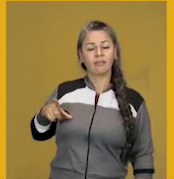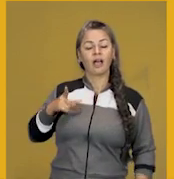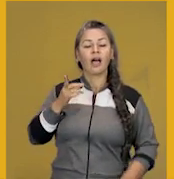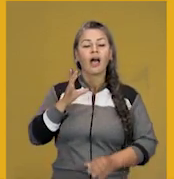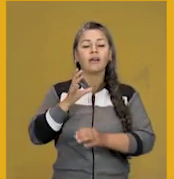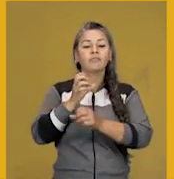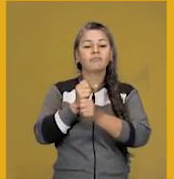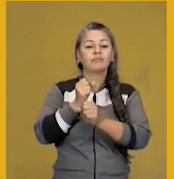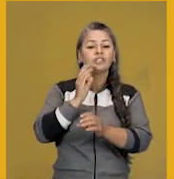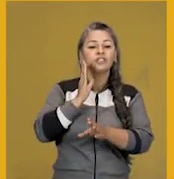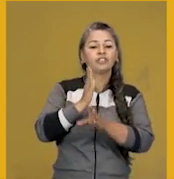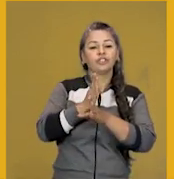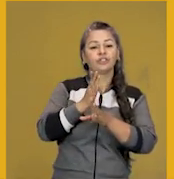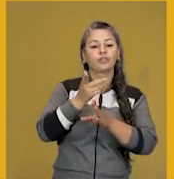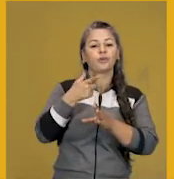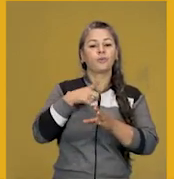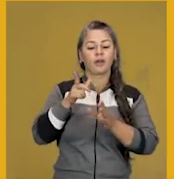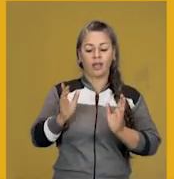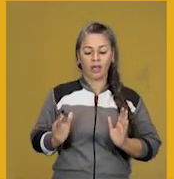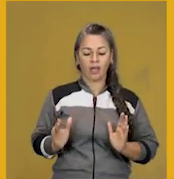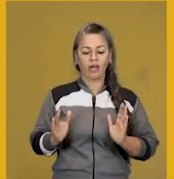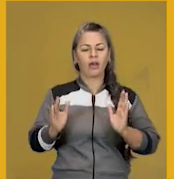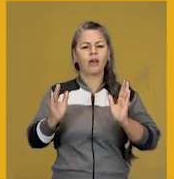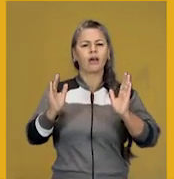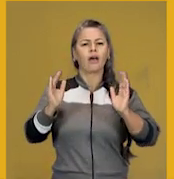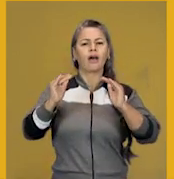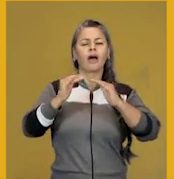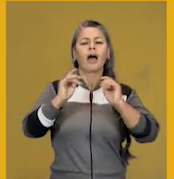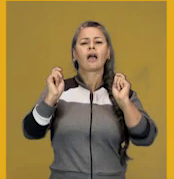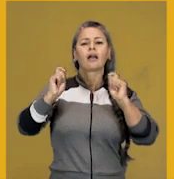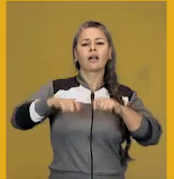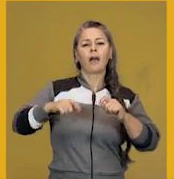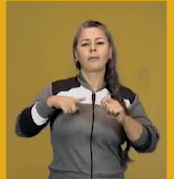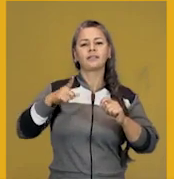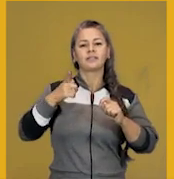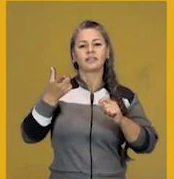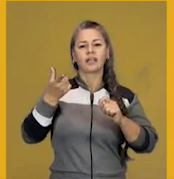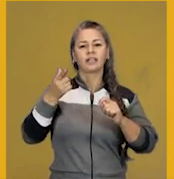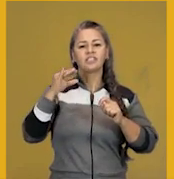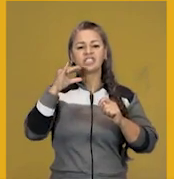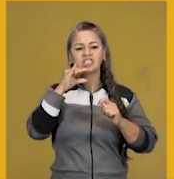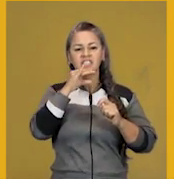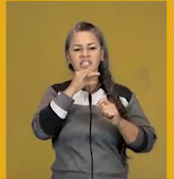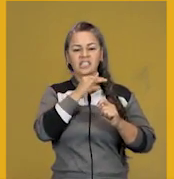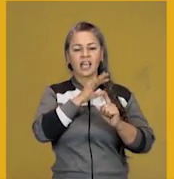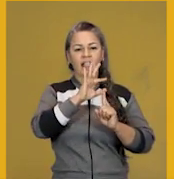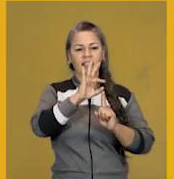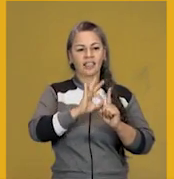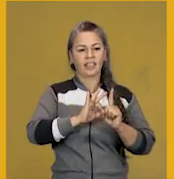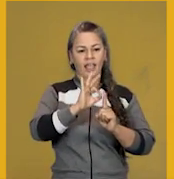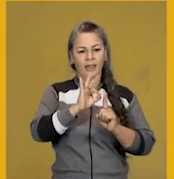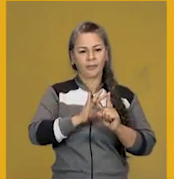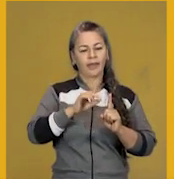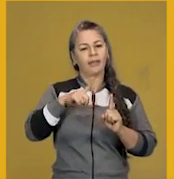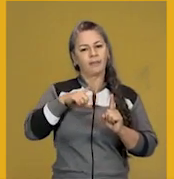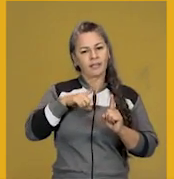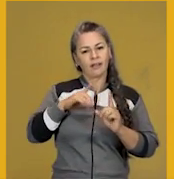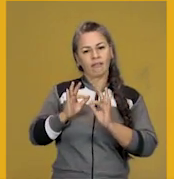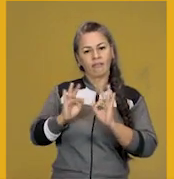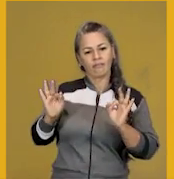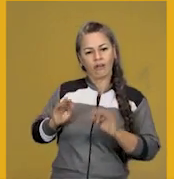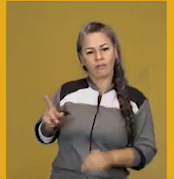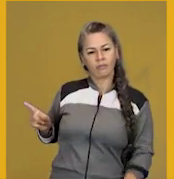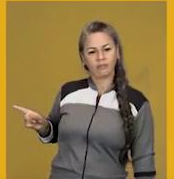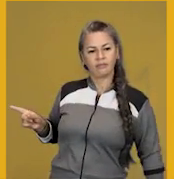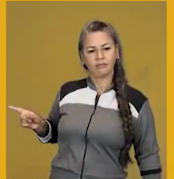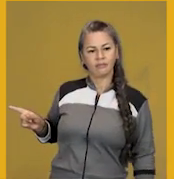preciso conhecer a capacidade térmica do calorímetro. Então eu vou usar essa equação com a capacidade térmica